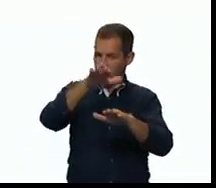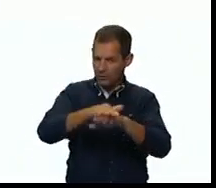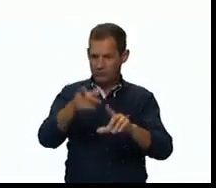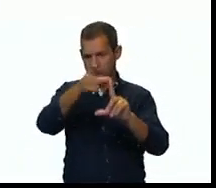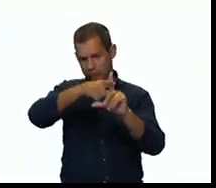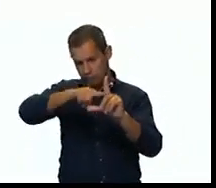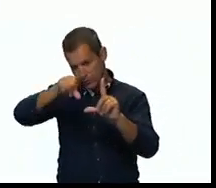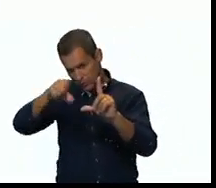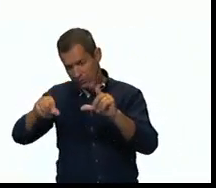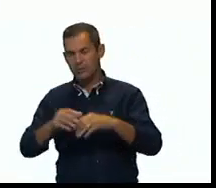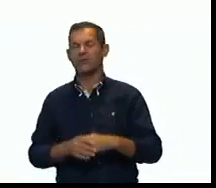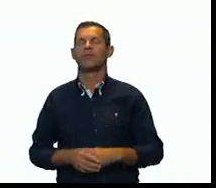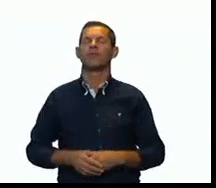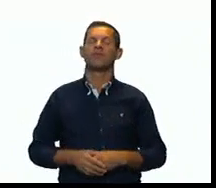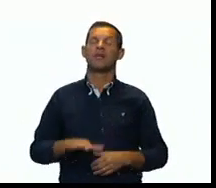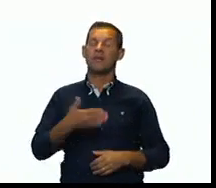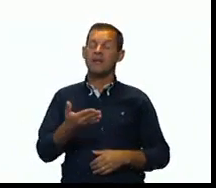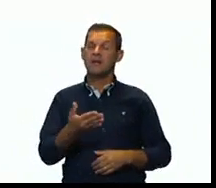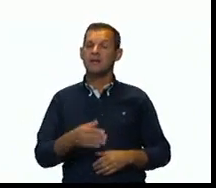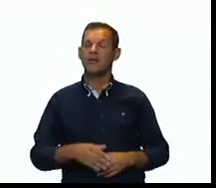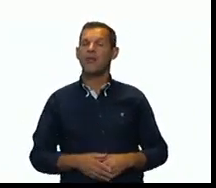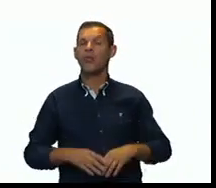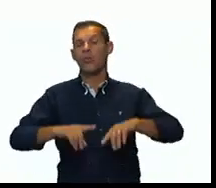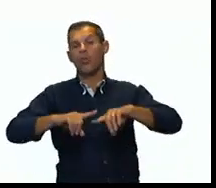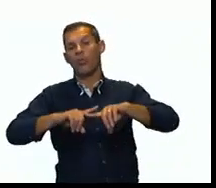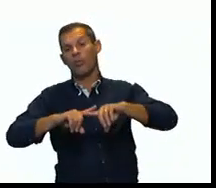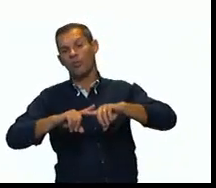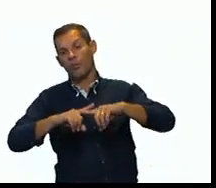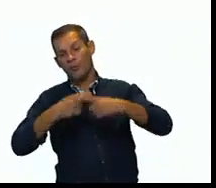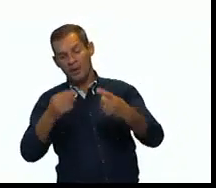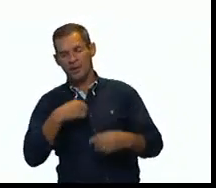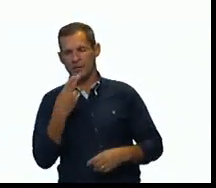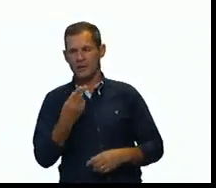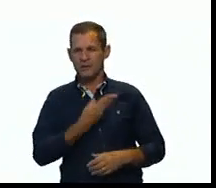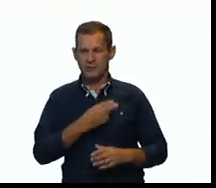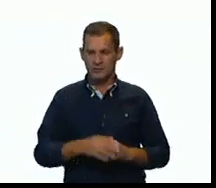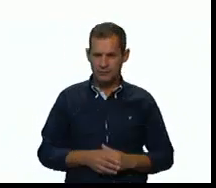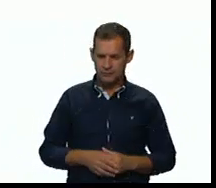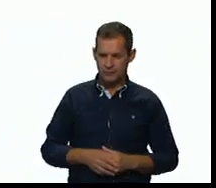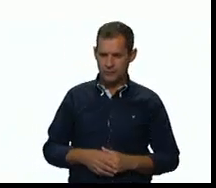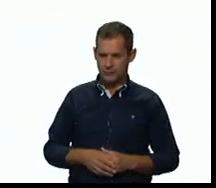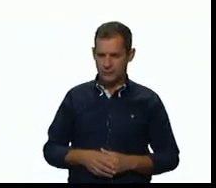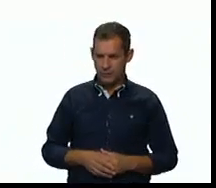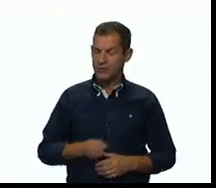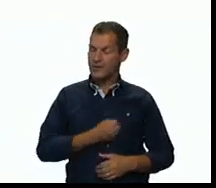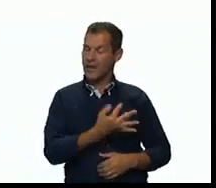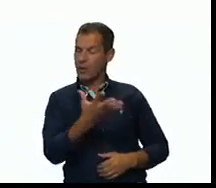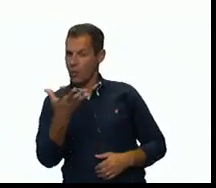retângulos acima da curva. Então, quanto maior a nossa quantidade de